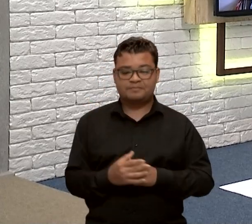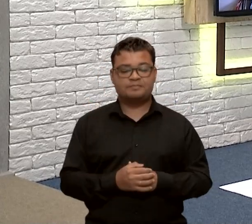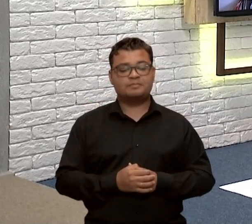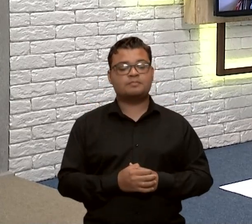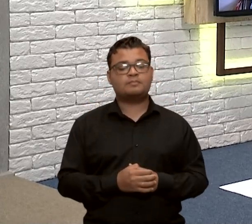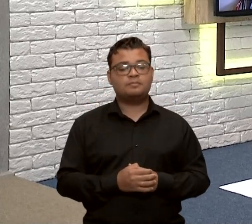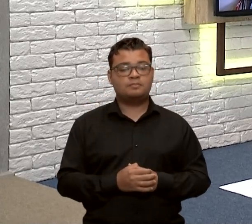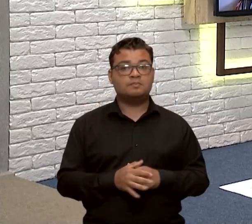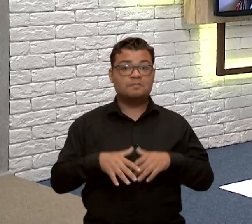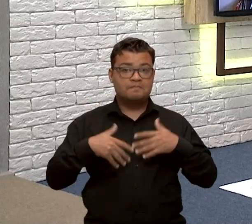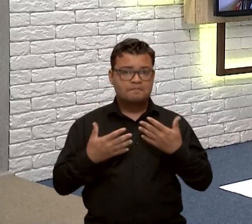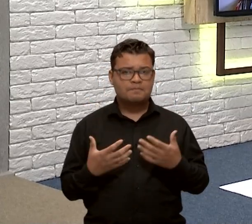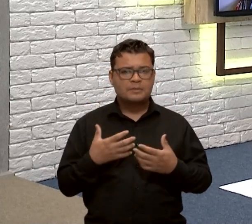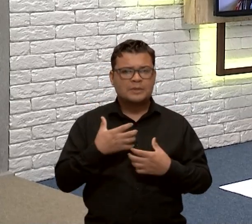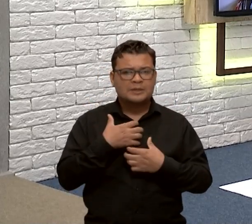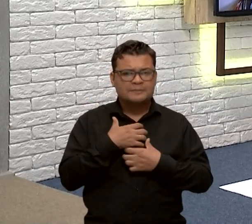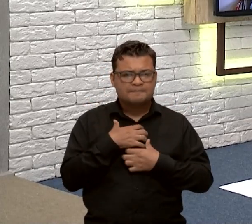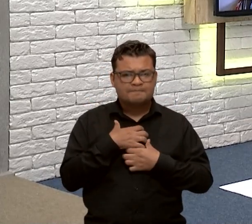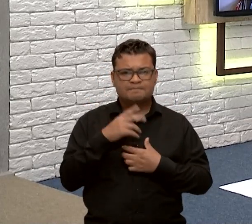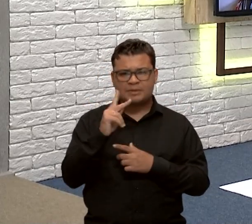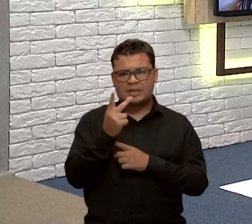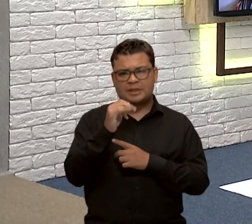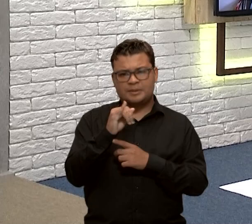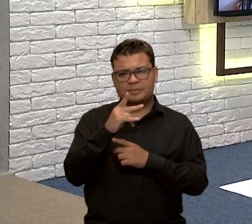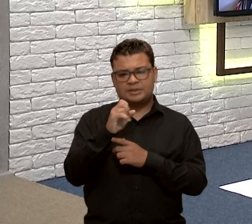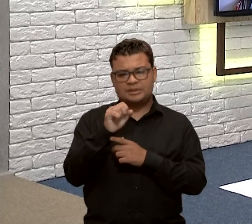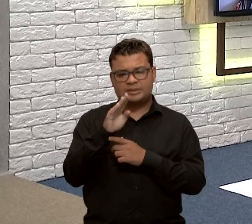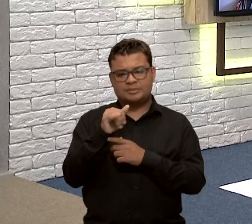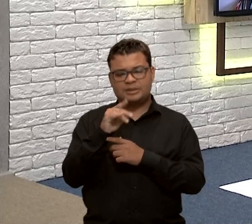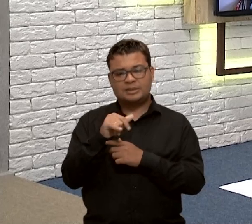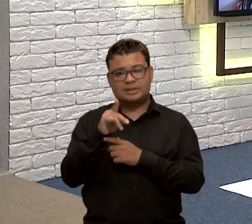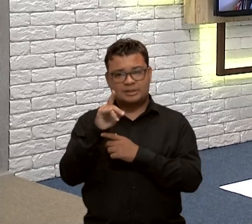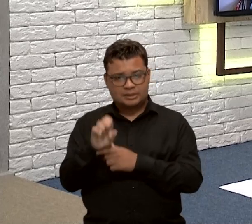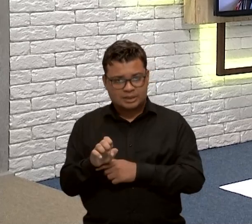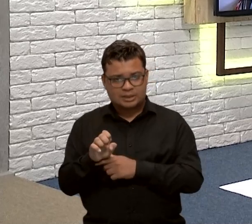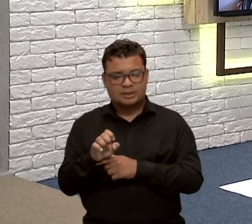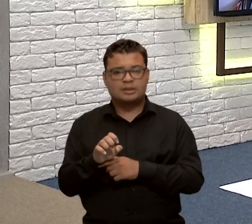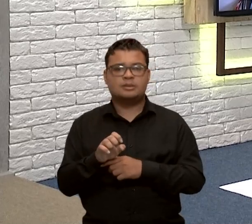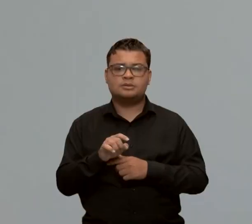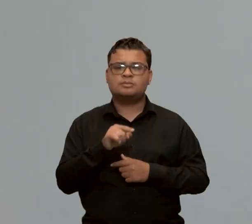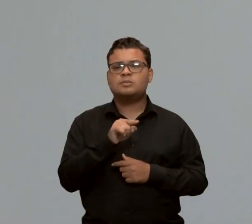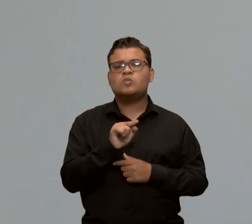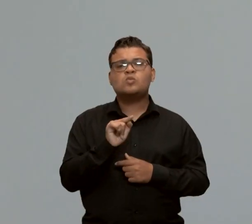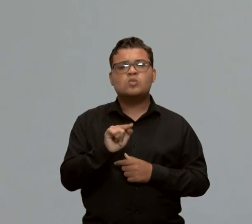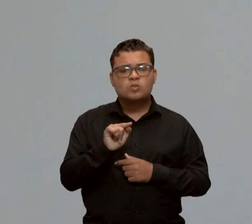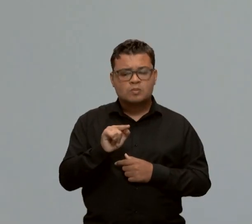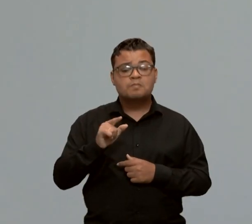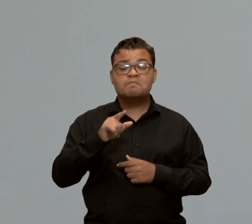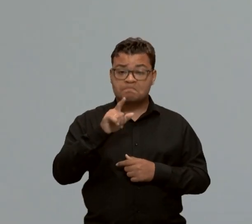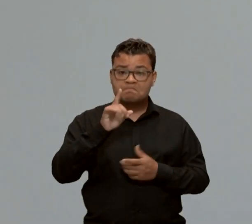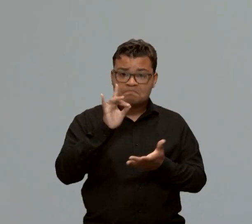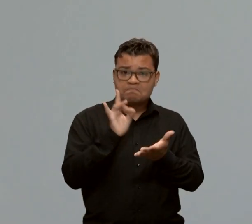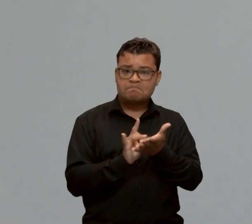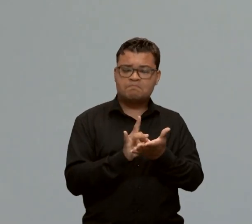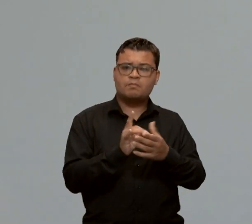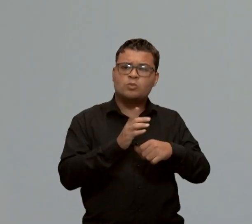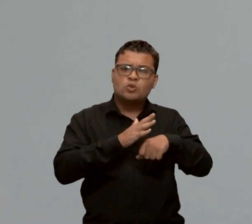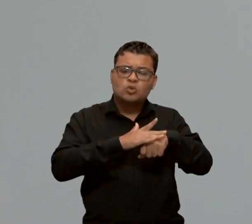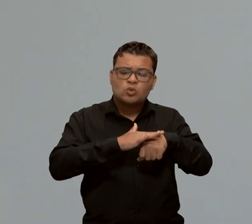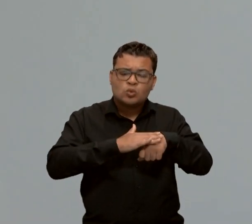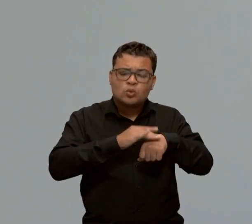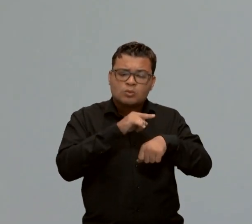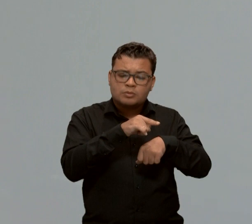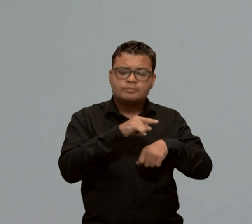Então, a hipersensibilidade, né, ou chamado também pela gente de hiperacusia, é uma patologia que se caracteriza por